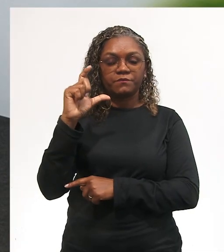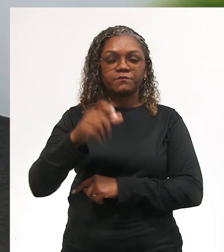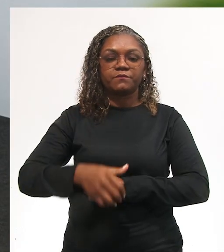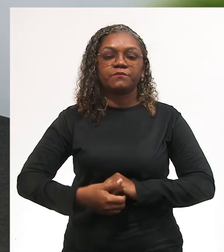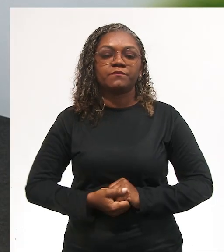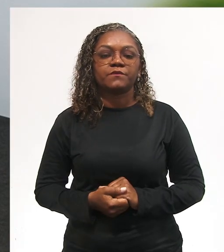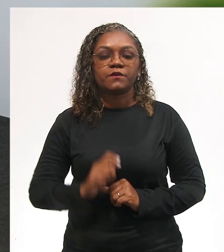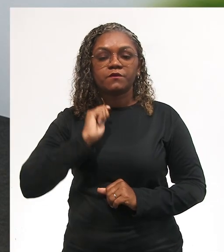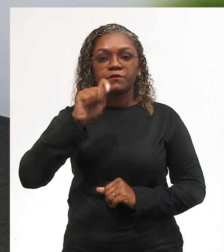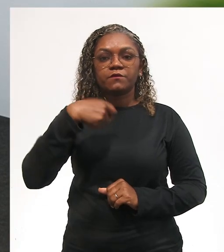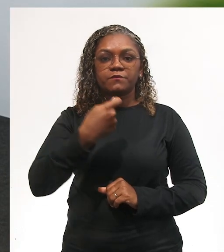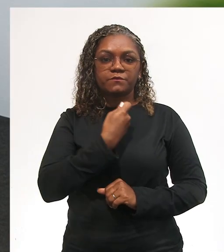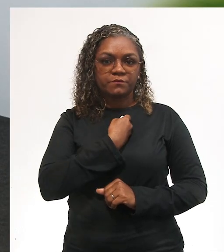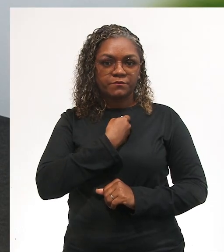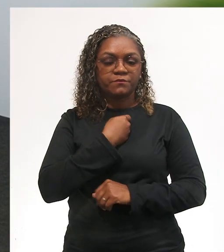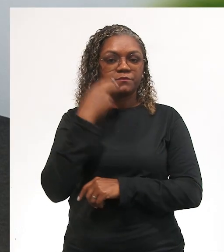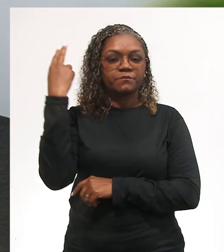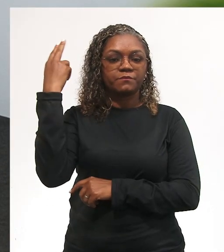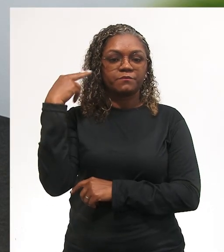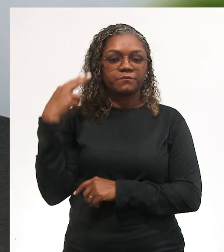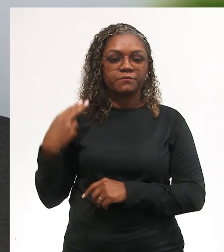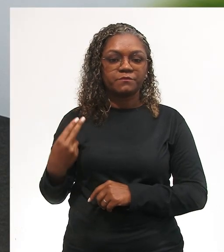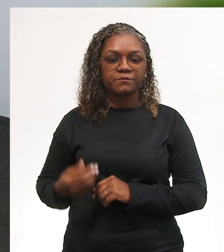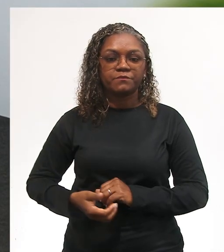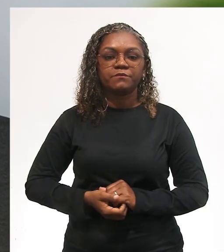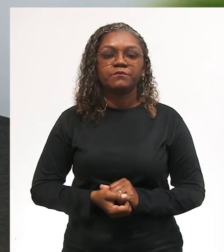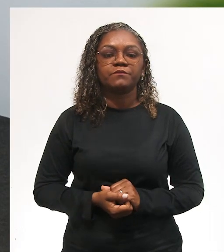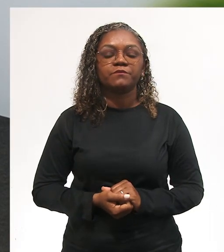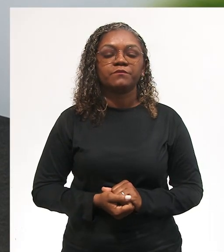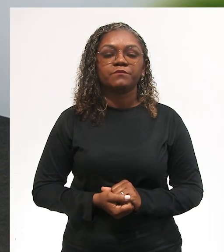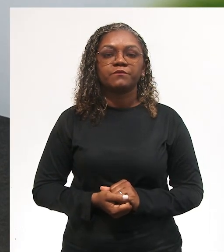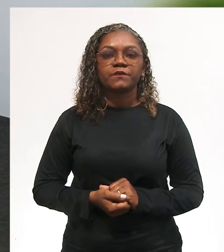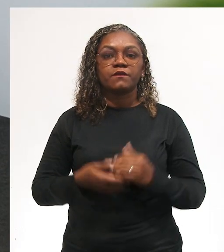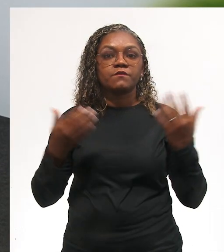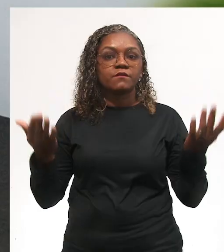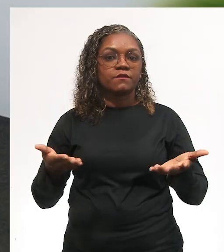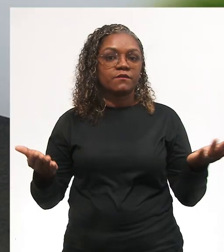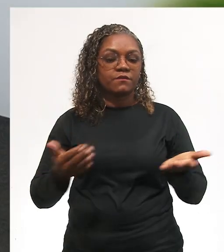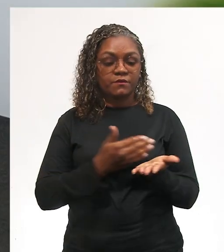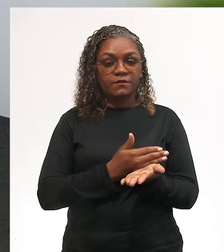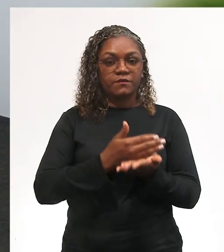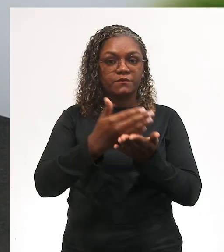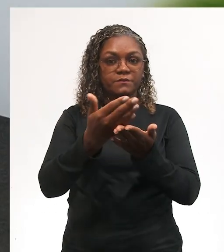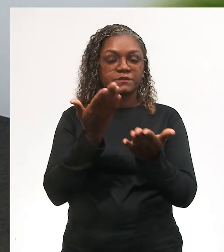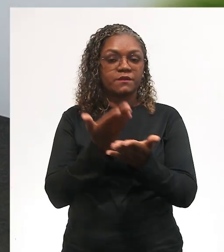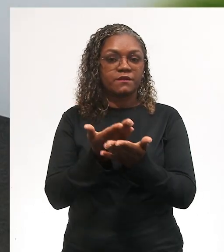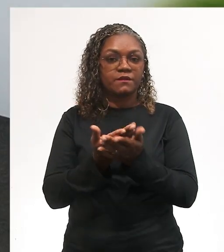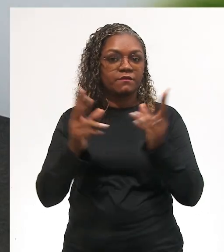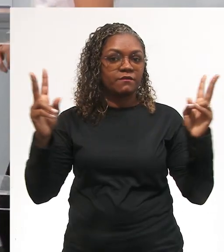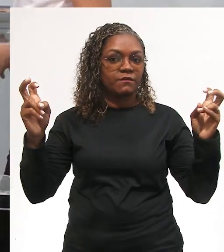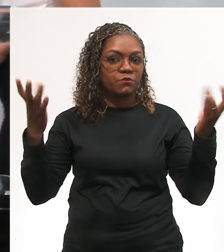meu sinal na comunidade surda é este e nós vamos iniciar a aula de hoje.